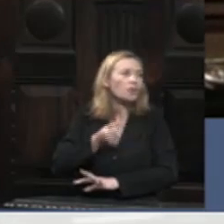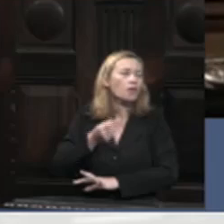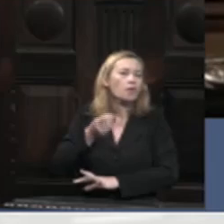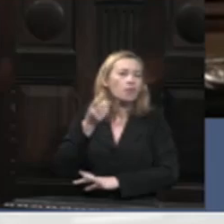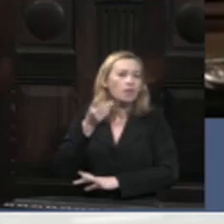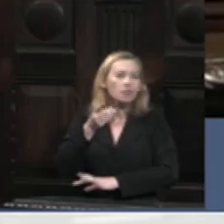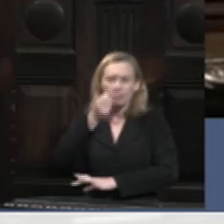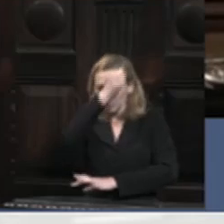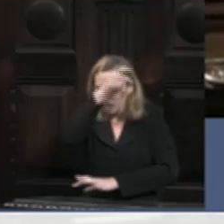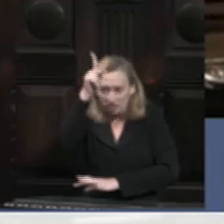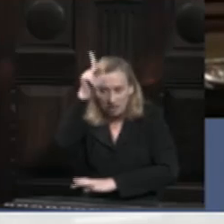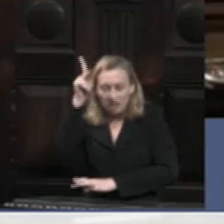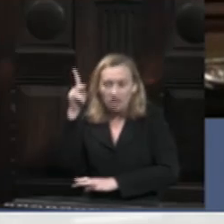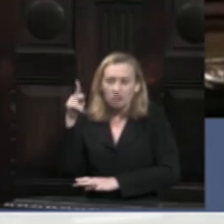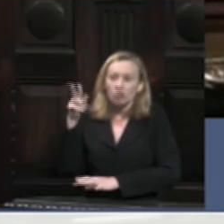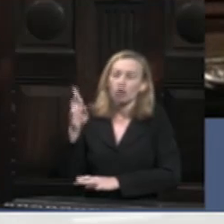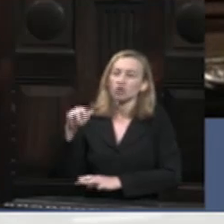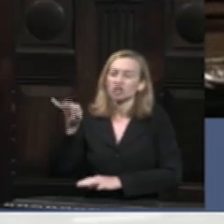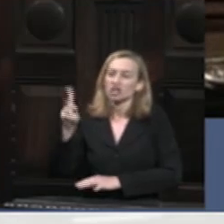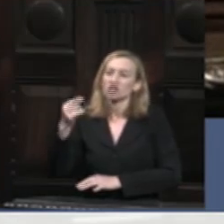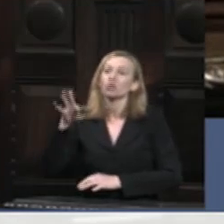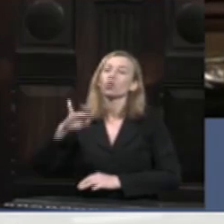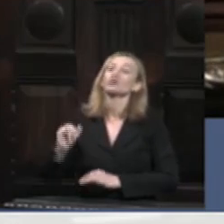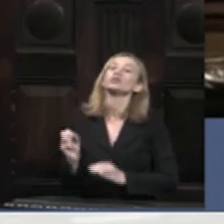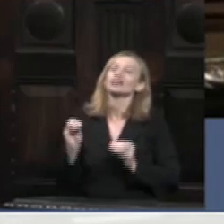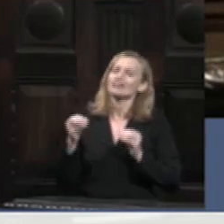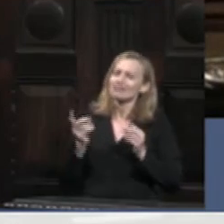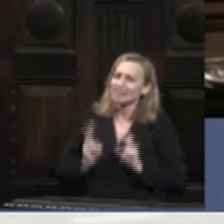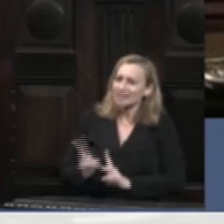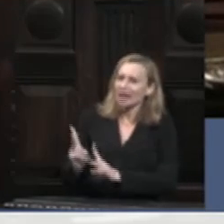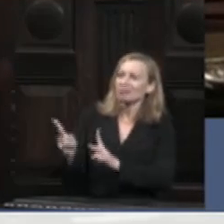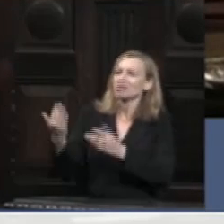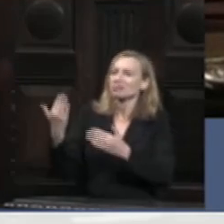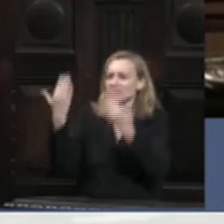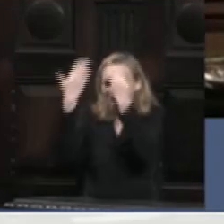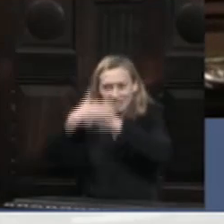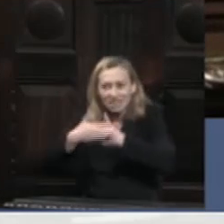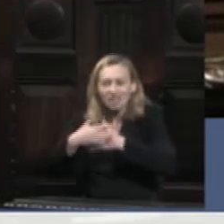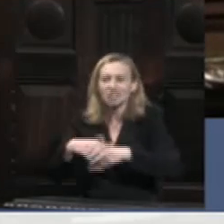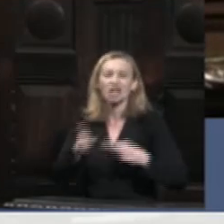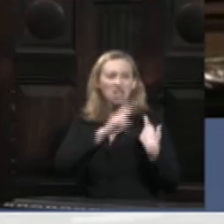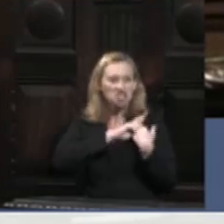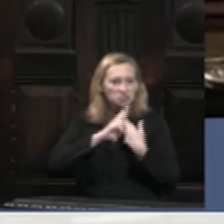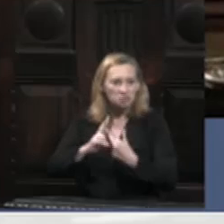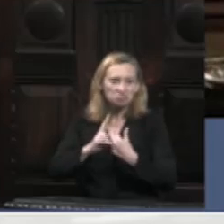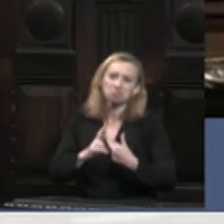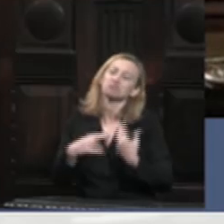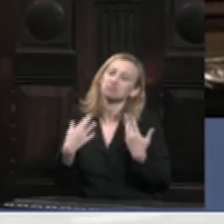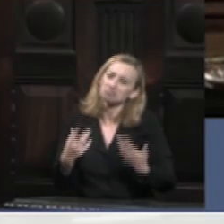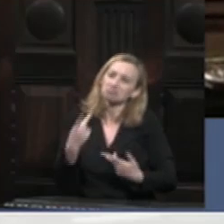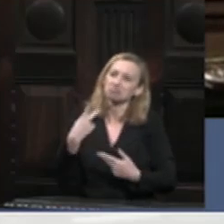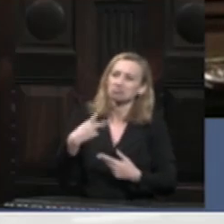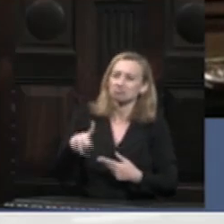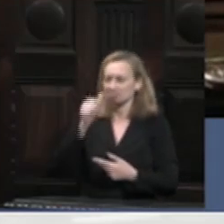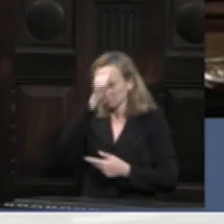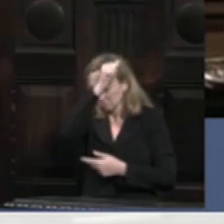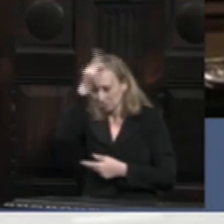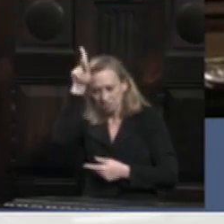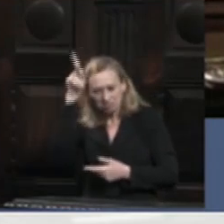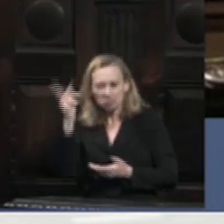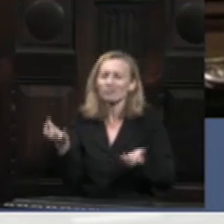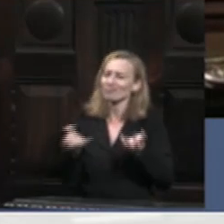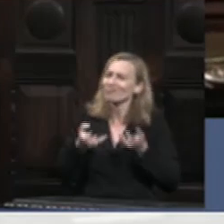estamos diante de um desafio civilizatório que pode ter consequências para muitas gerações daqui